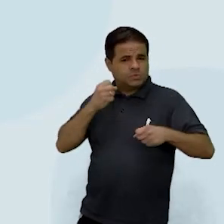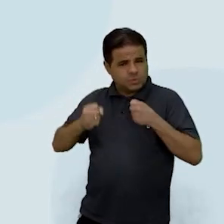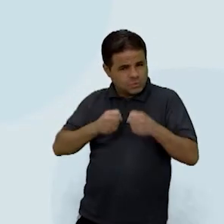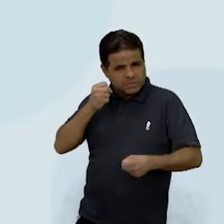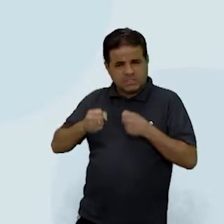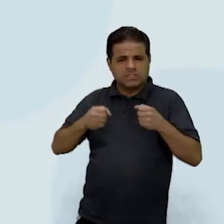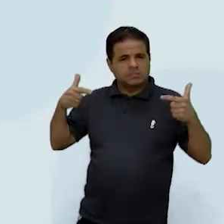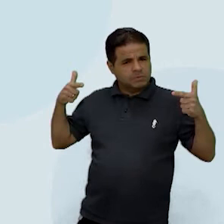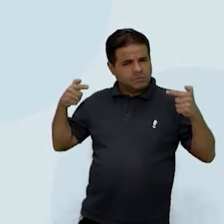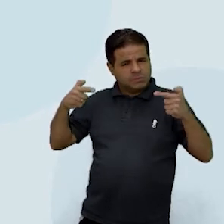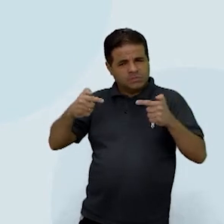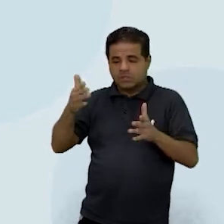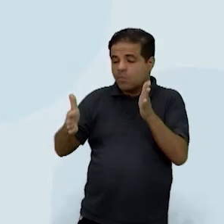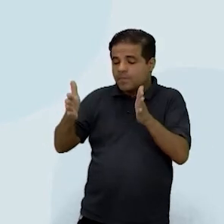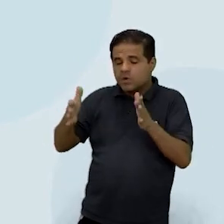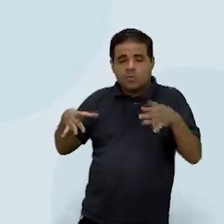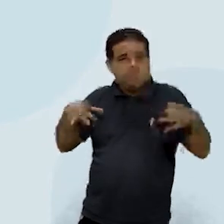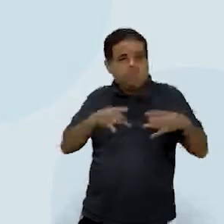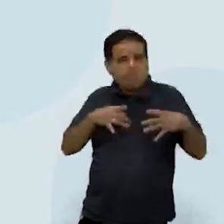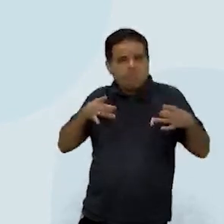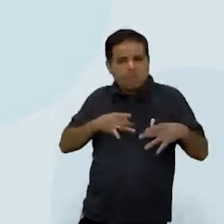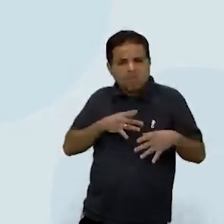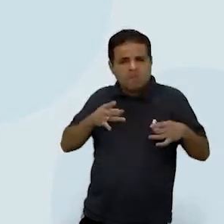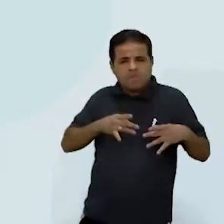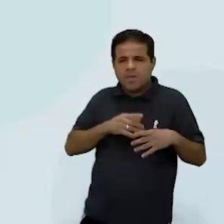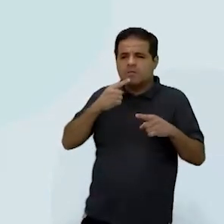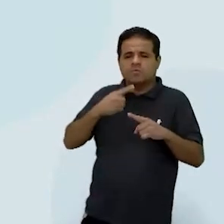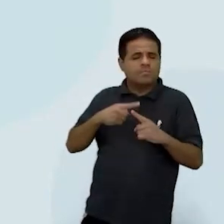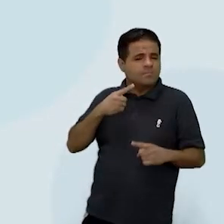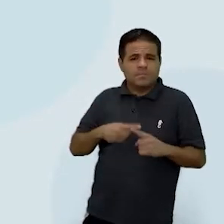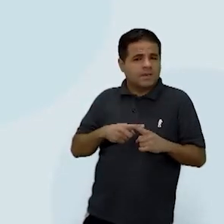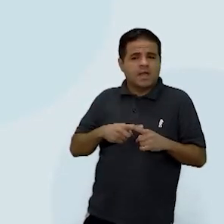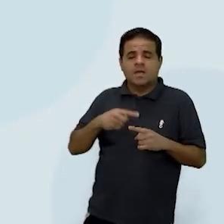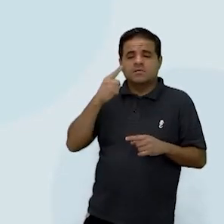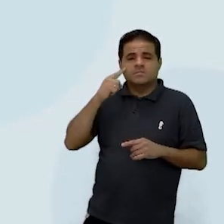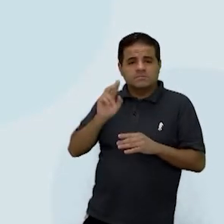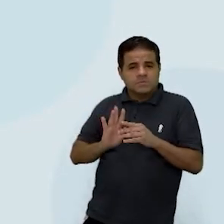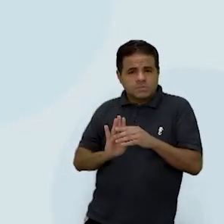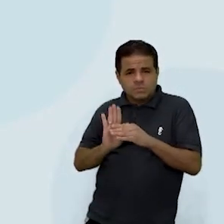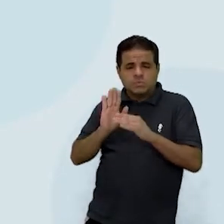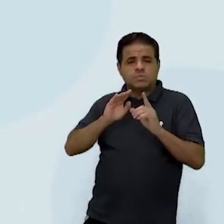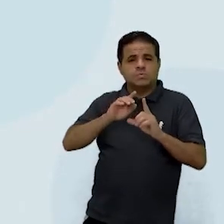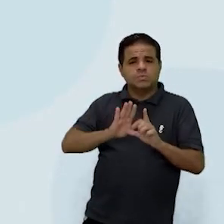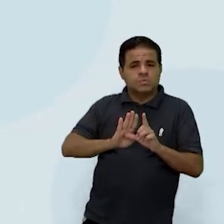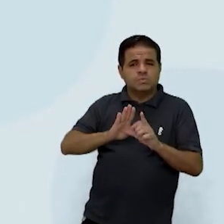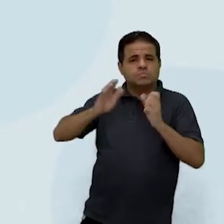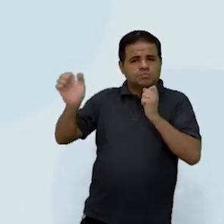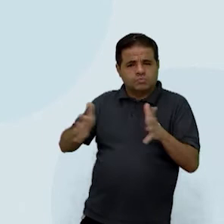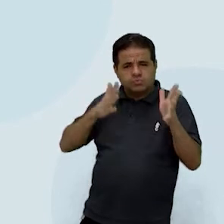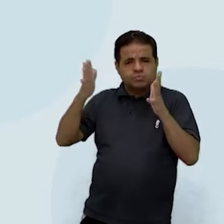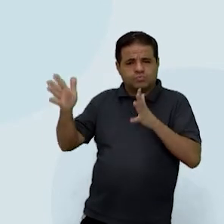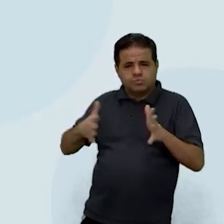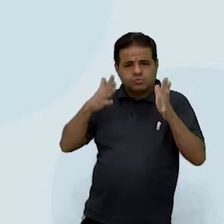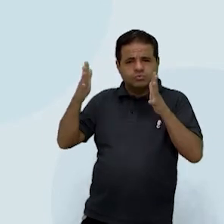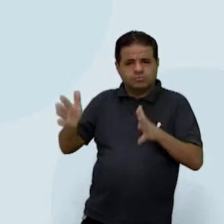a Era do Medo, tá? Por que a Era do Medo? Porque a escalada de produção